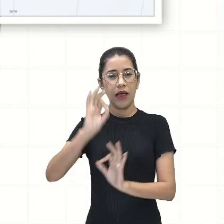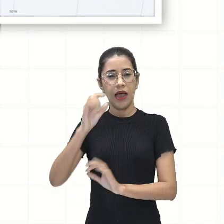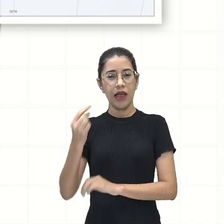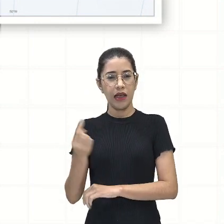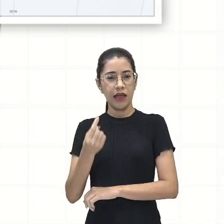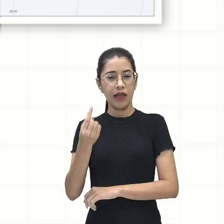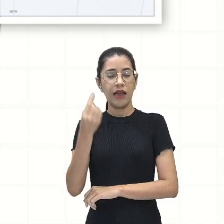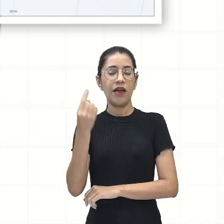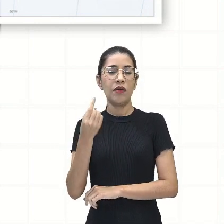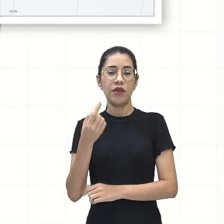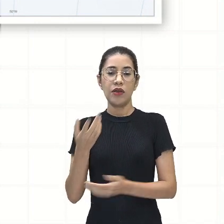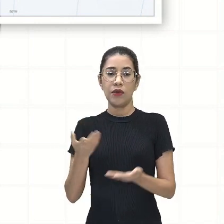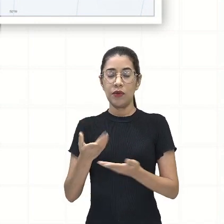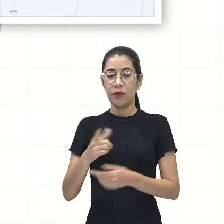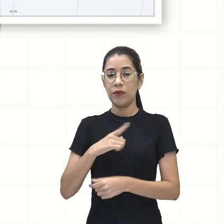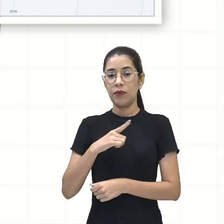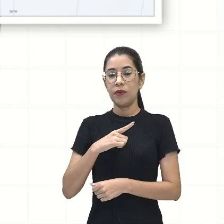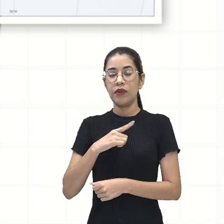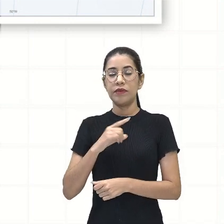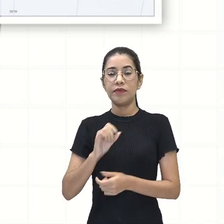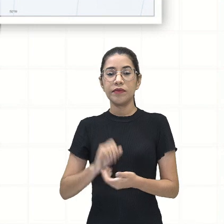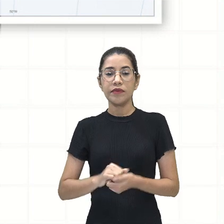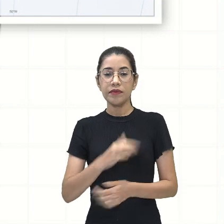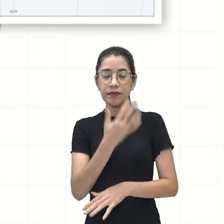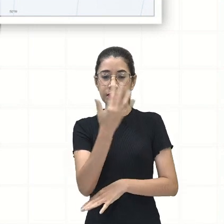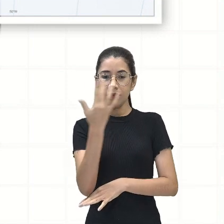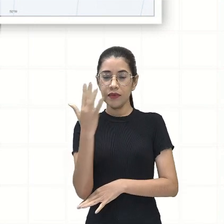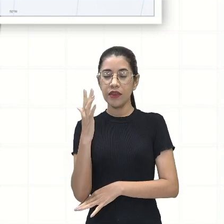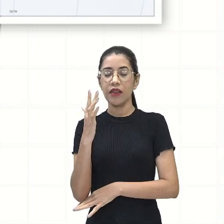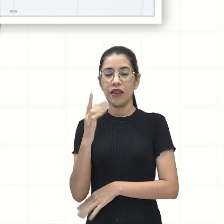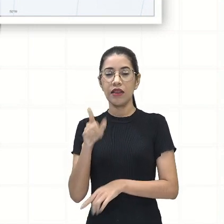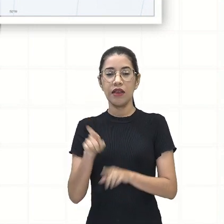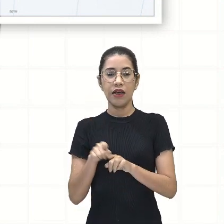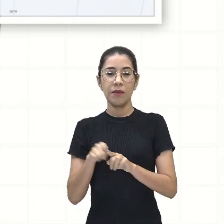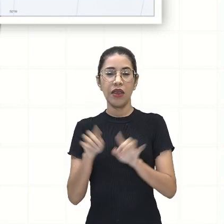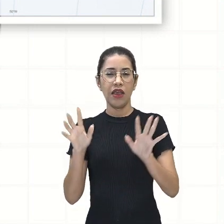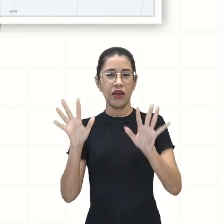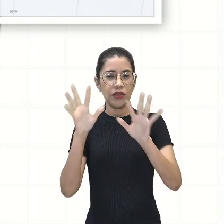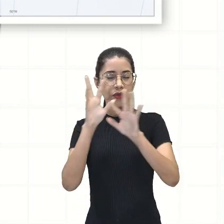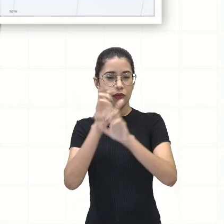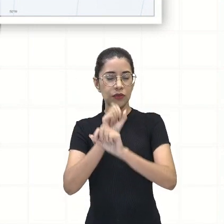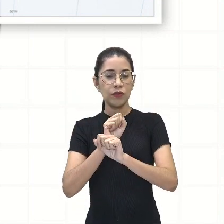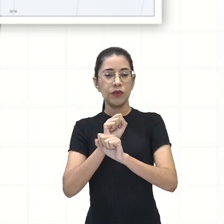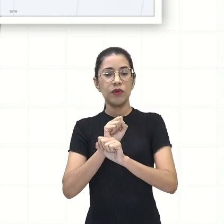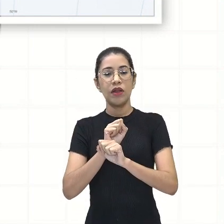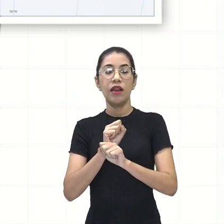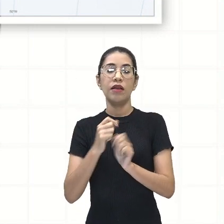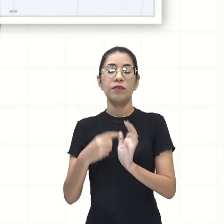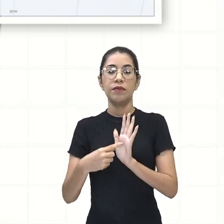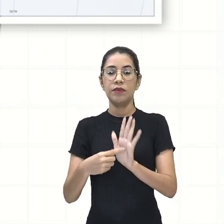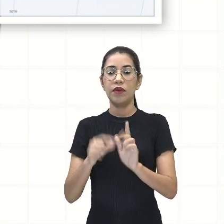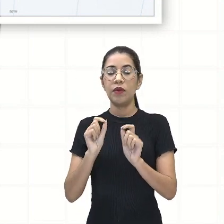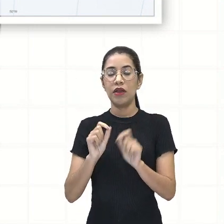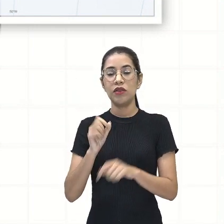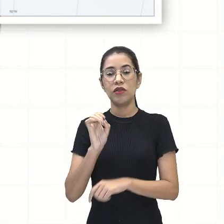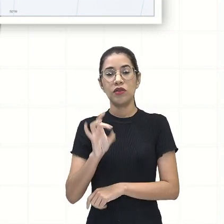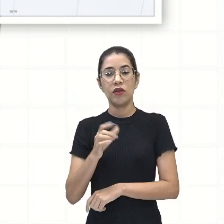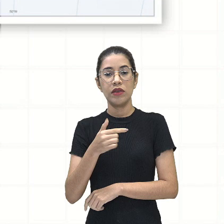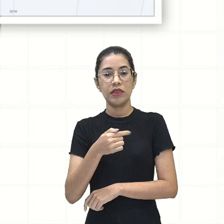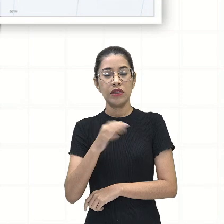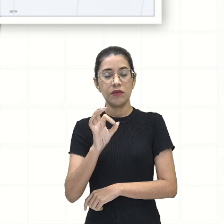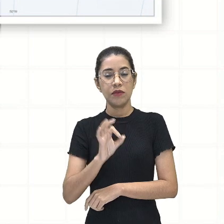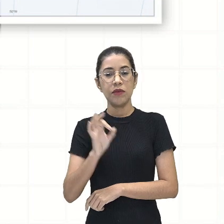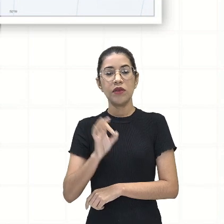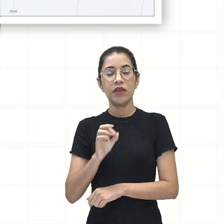que existem, que constitui essa densa e fechada floresta, atualmente elas correspondem às áreas